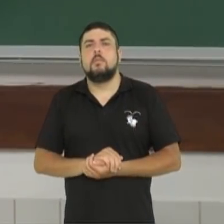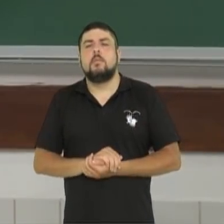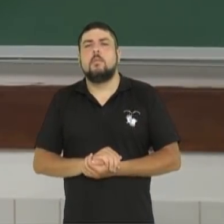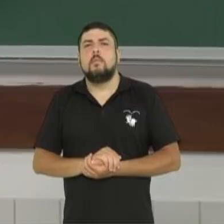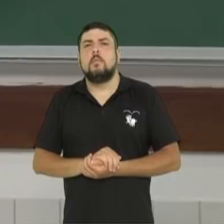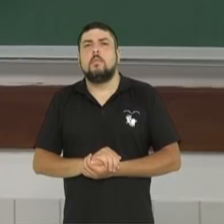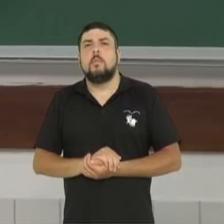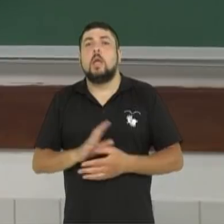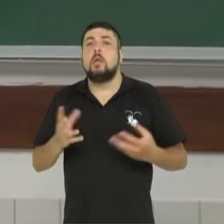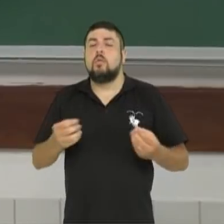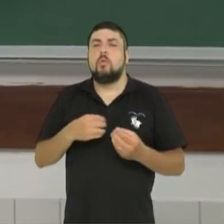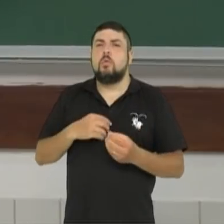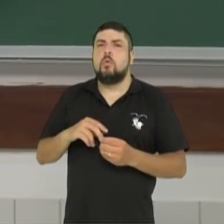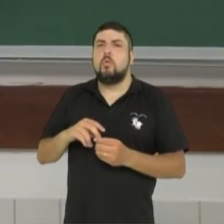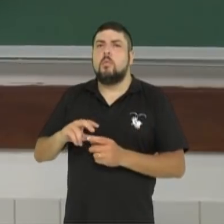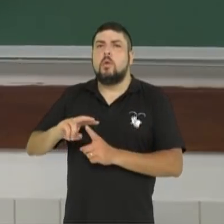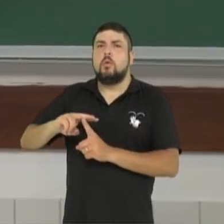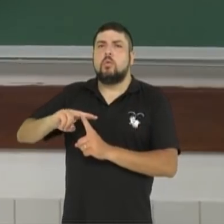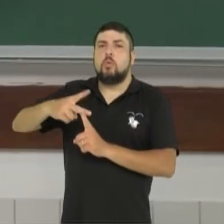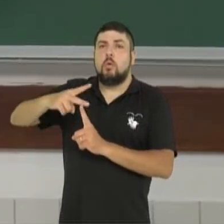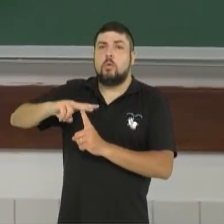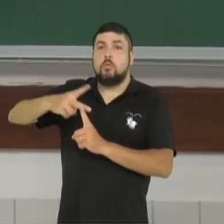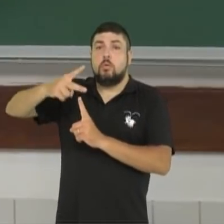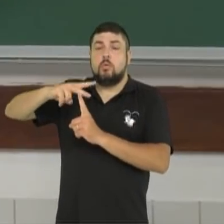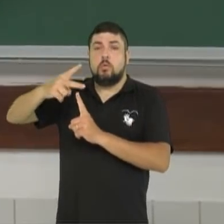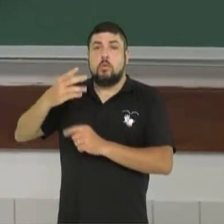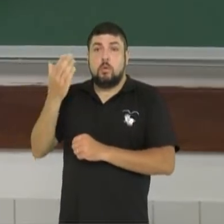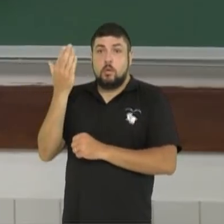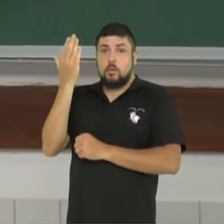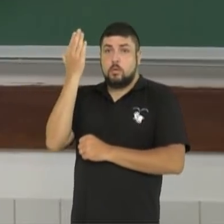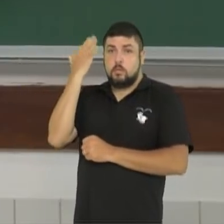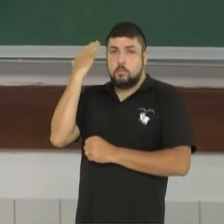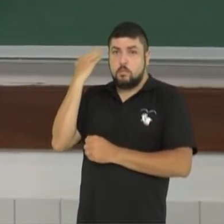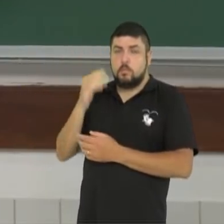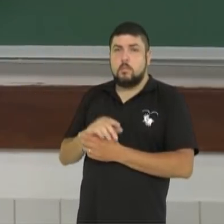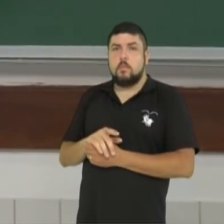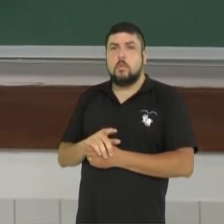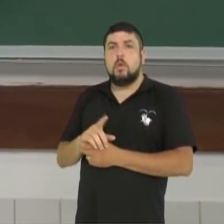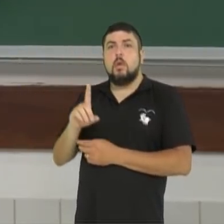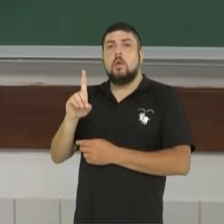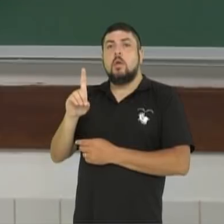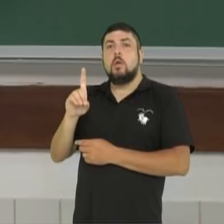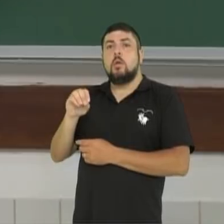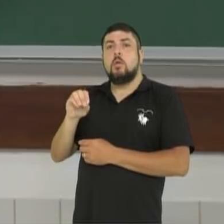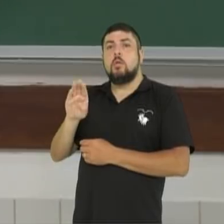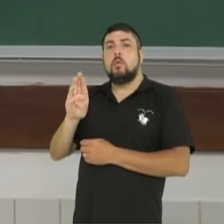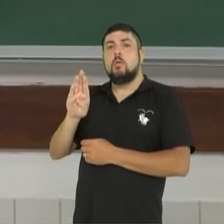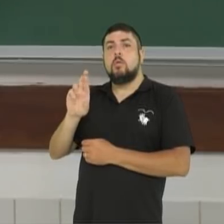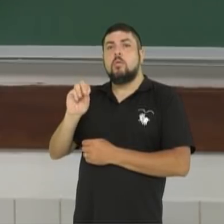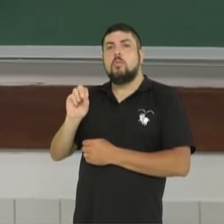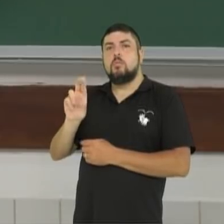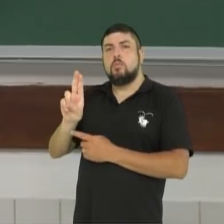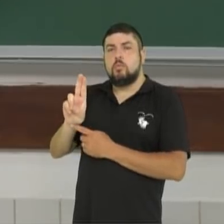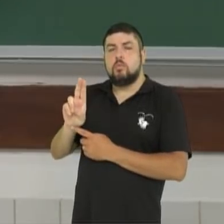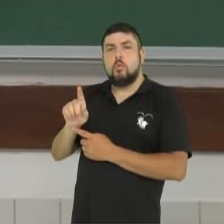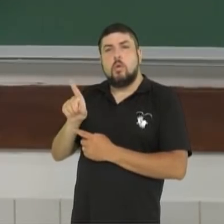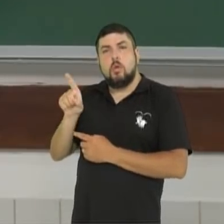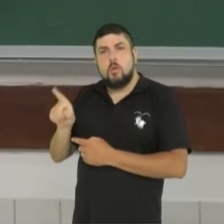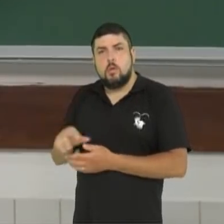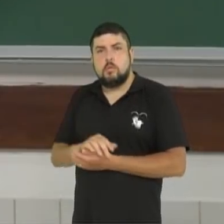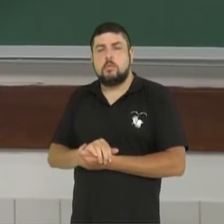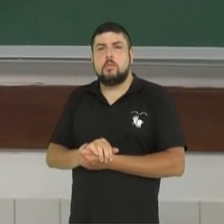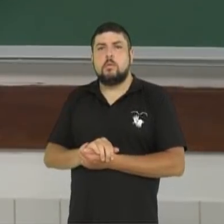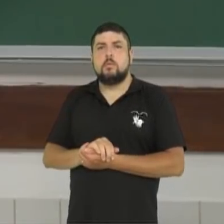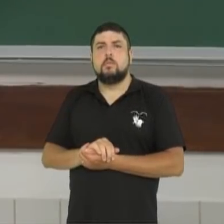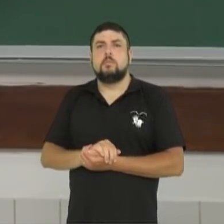ele dobra no presente. No passado, no pretérito perfeito, eu dobrei, tu dobraste, ele dobrou. Nós dobramos,